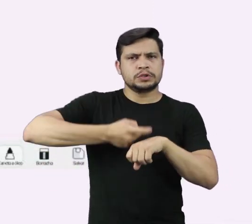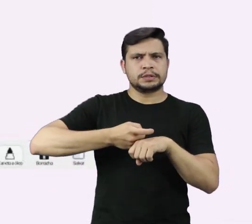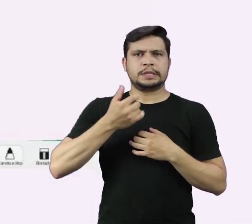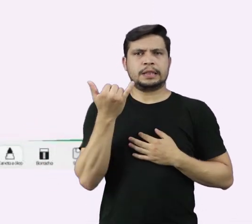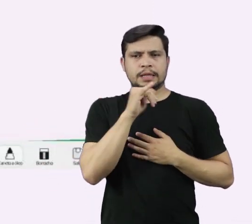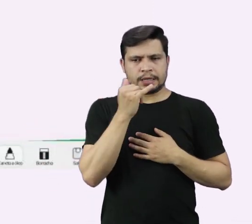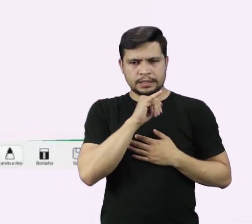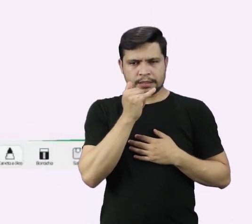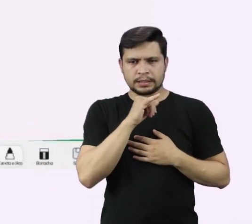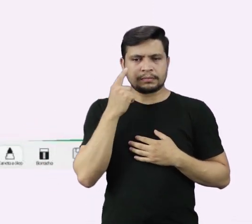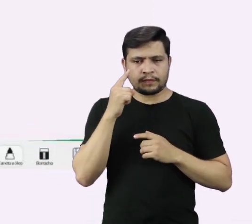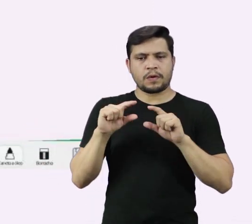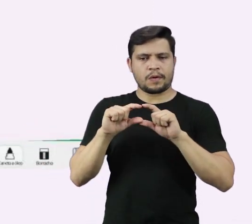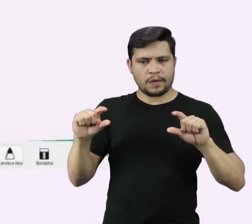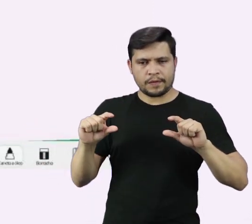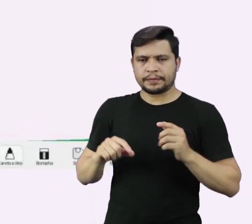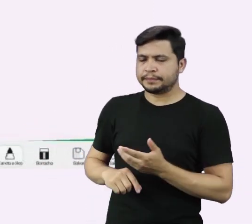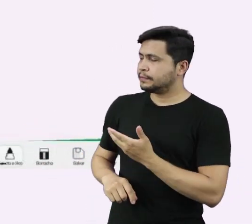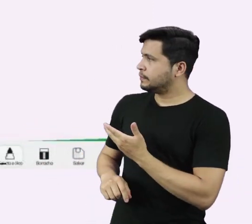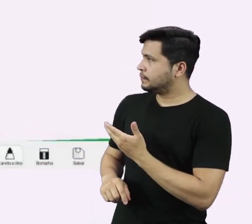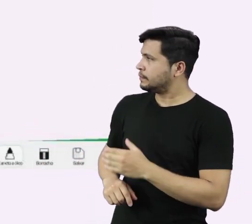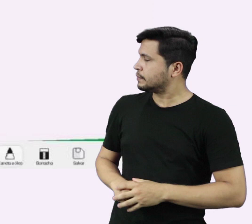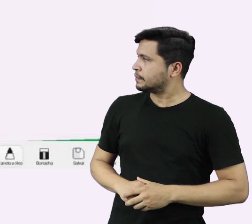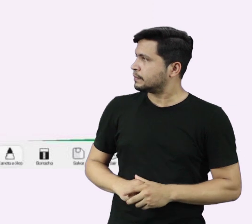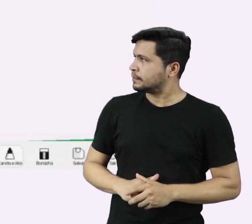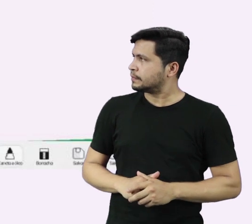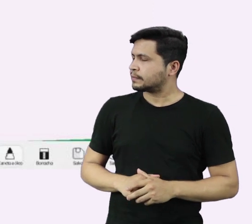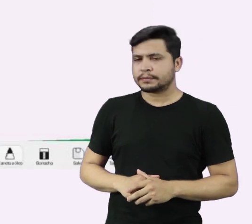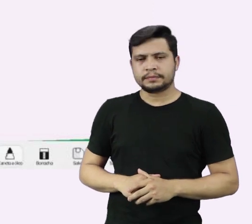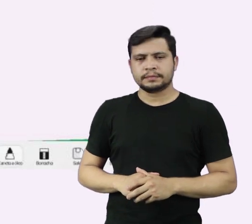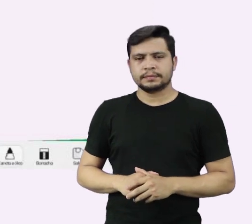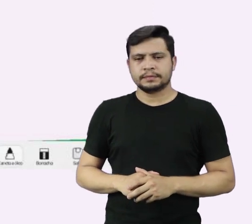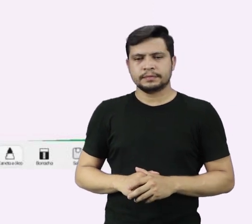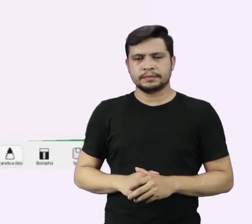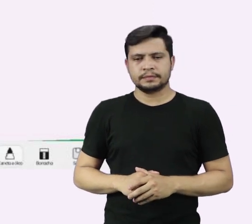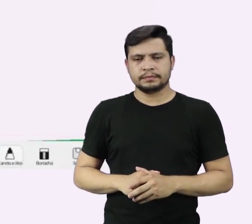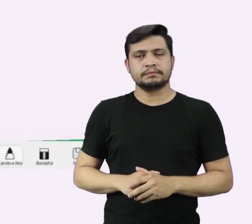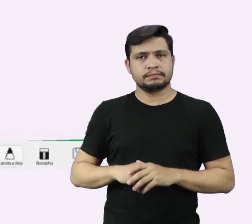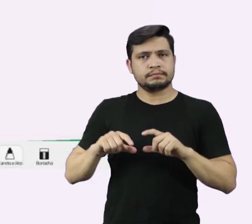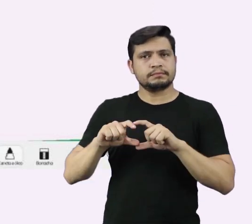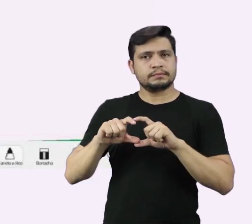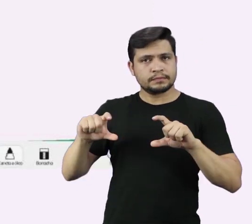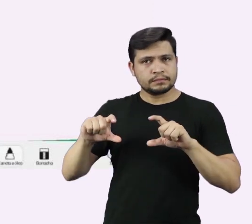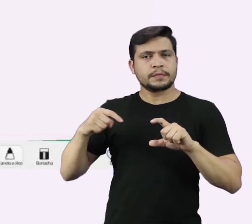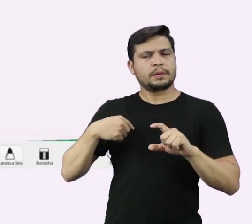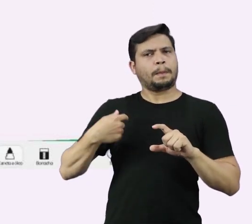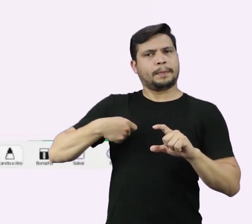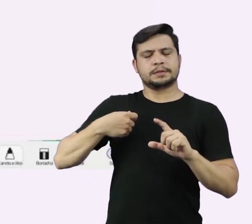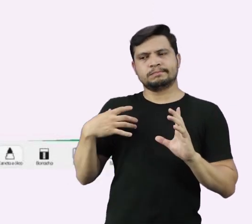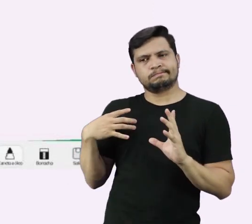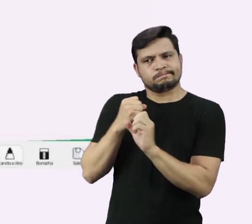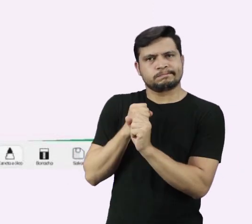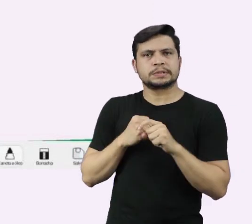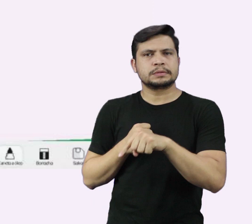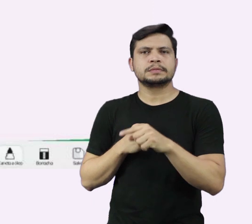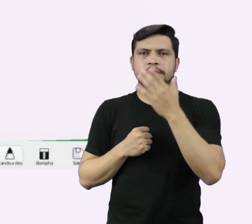diz que a resistividade se mantém constante. Então, significa que o fio é o mesmo, né? O mesmo material para todas as opções. Não, o fio não é o mesmo. Na